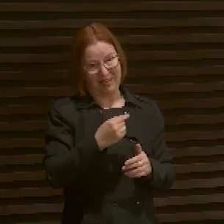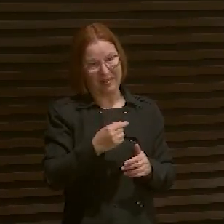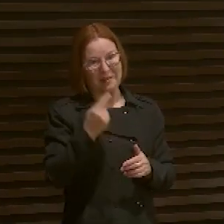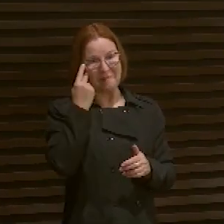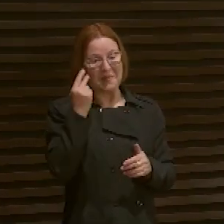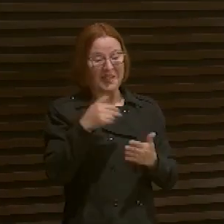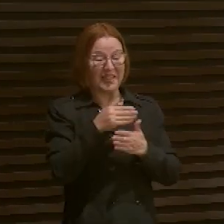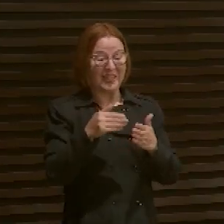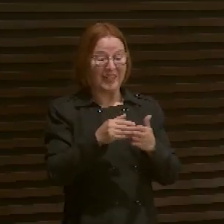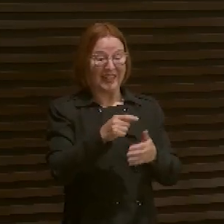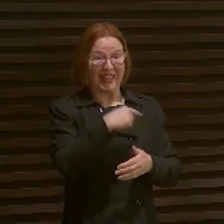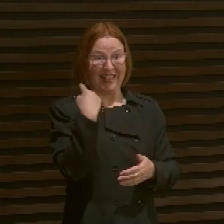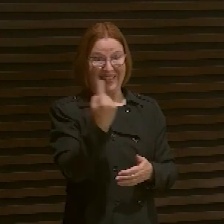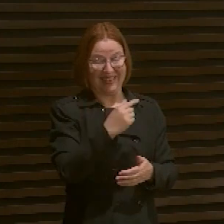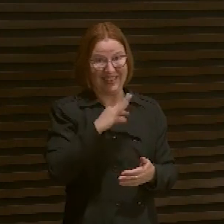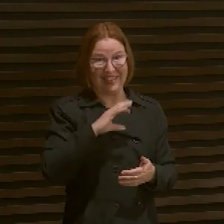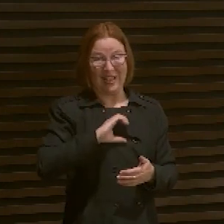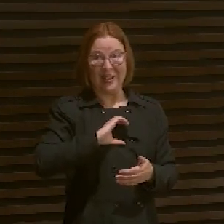esteja nele, ou seja, fé.